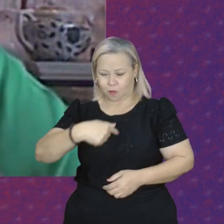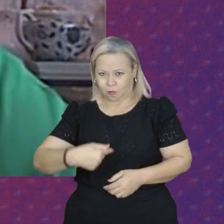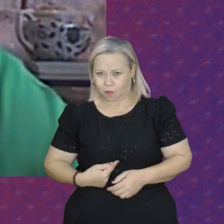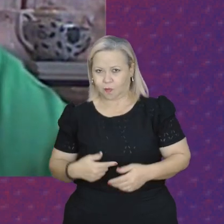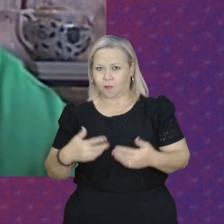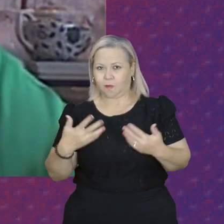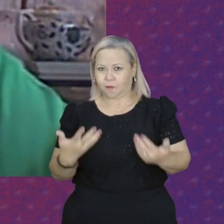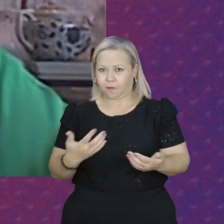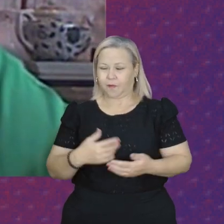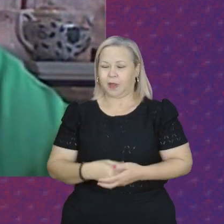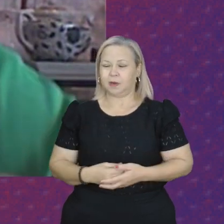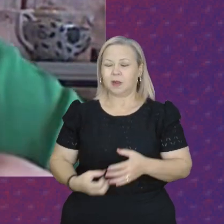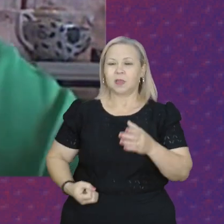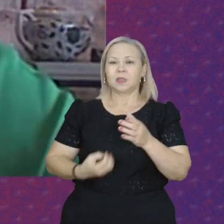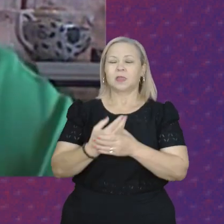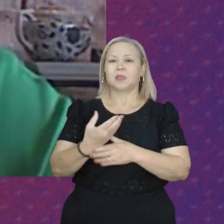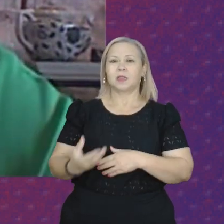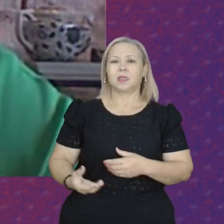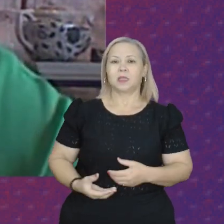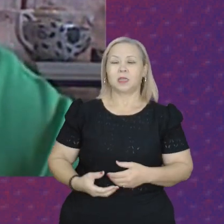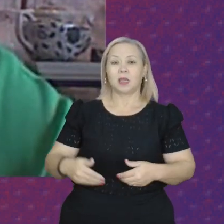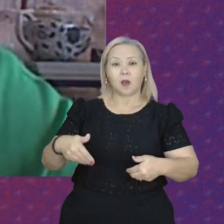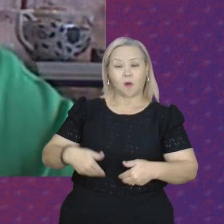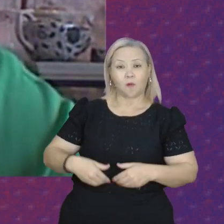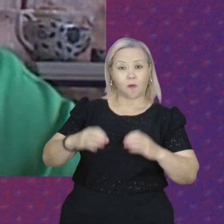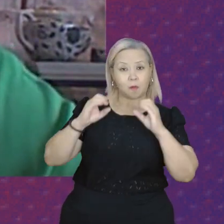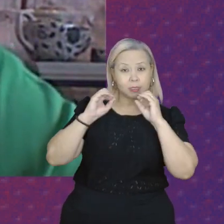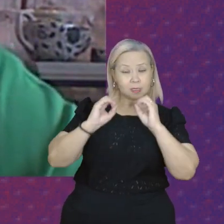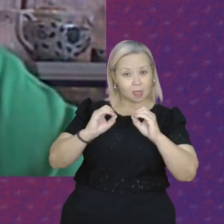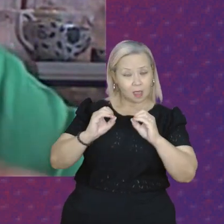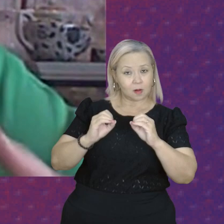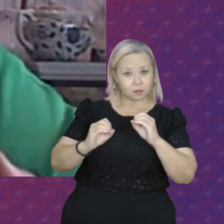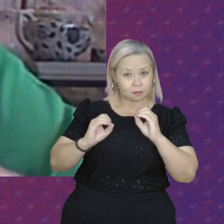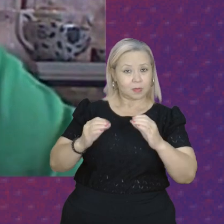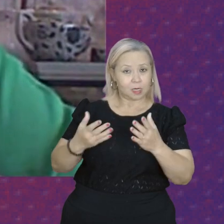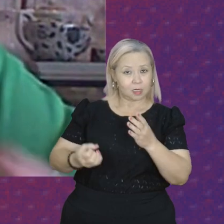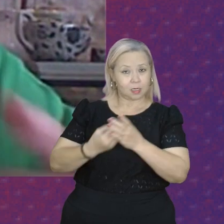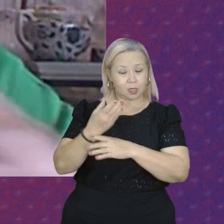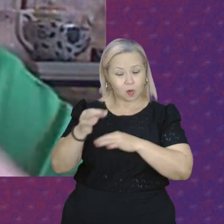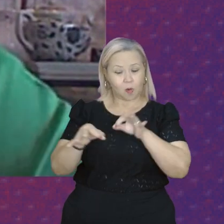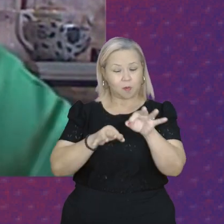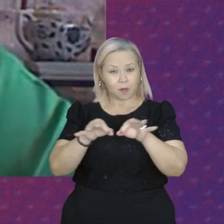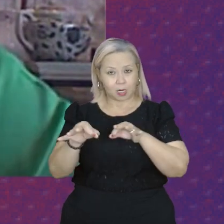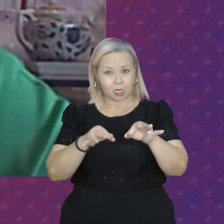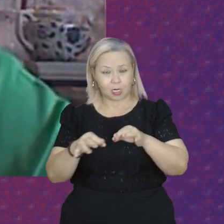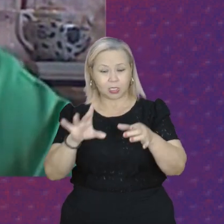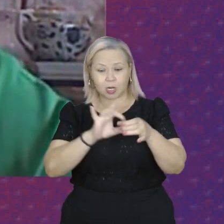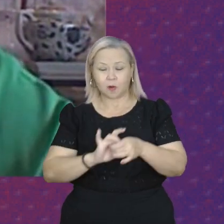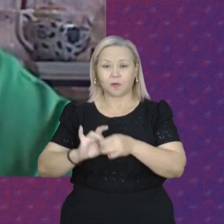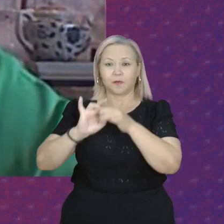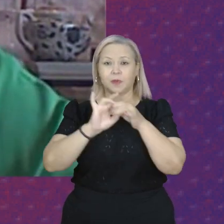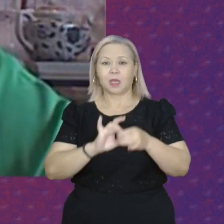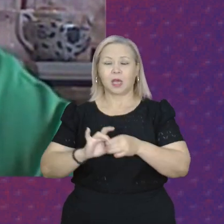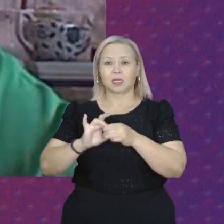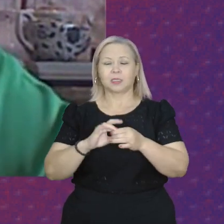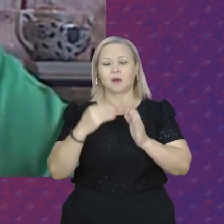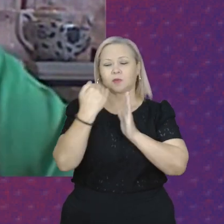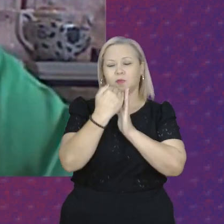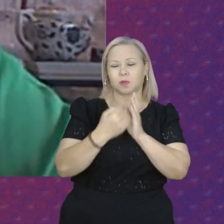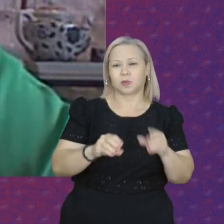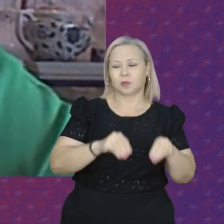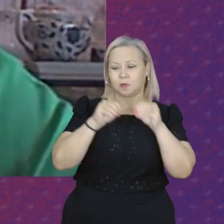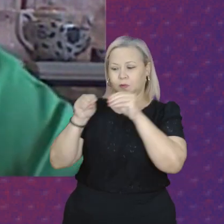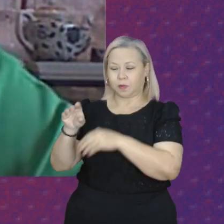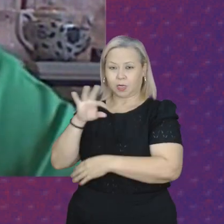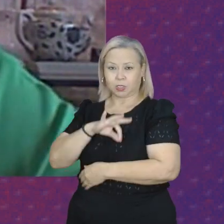ele cria o Fome Zero, quando ele cria, não é, planeja a unificação dos programas de transferência de renda